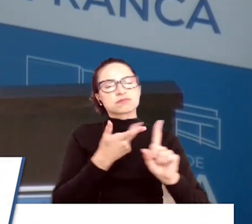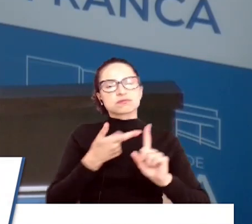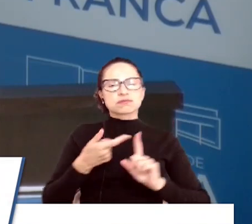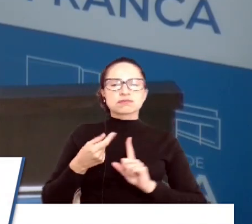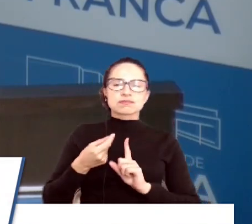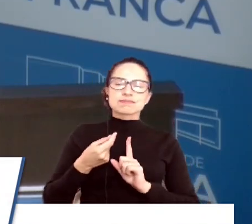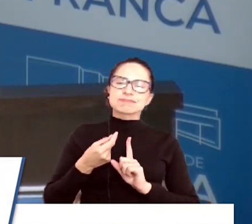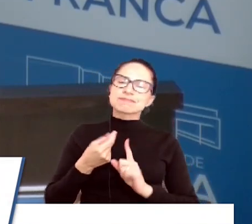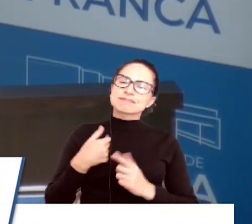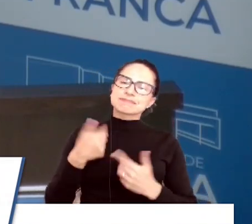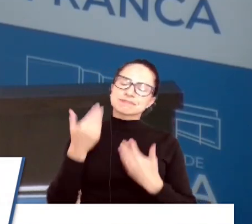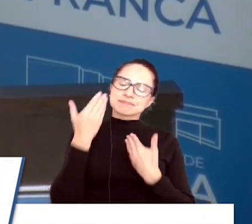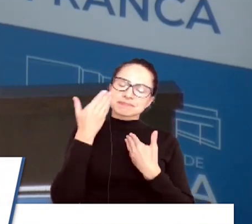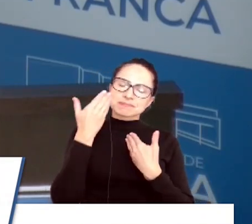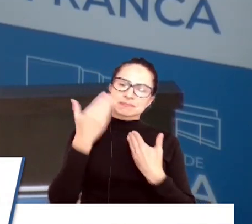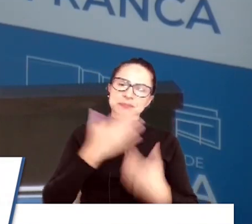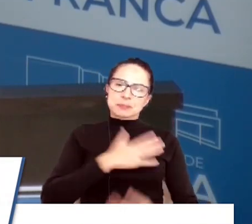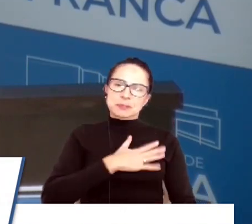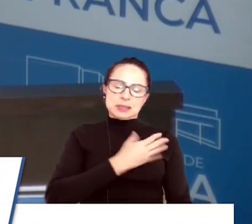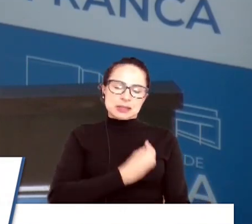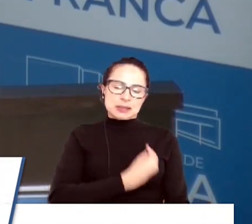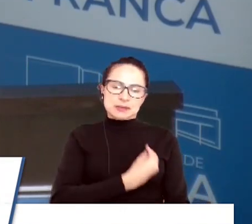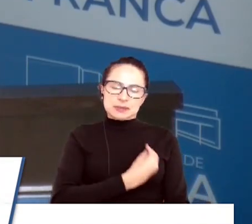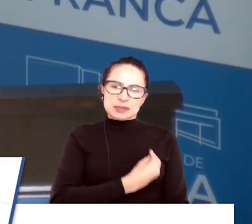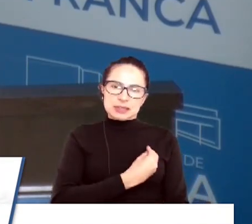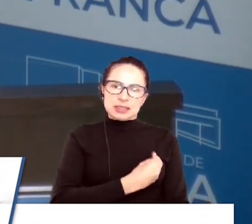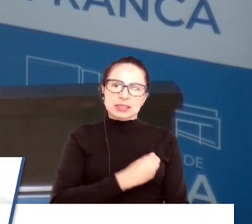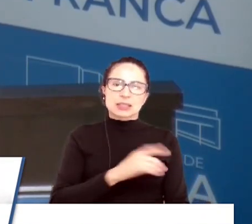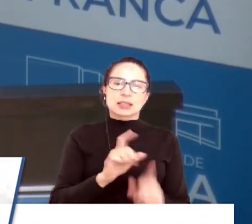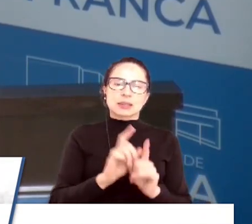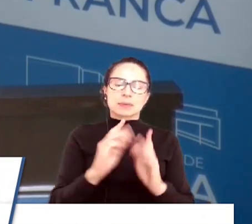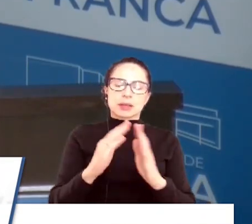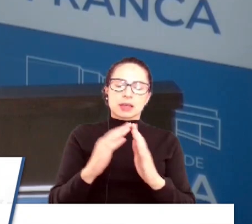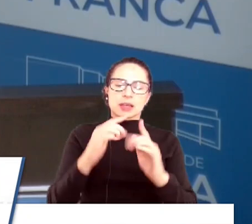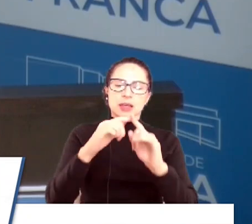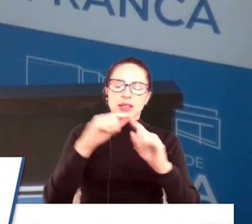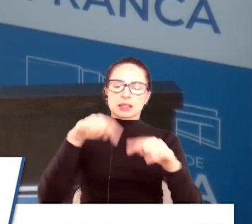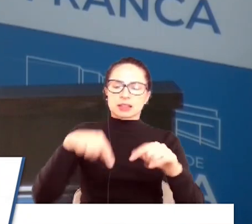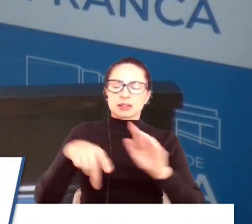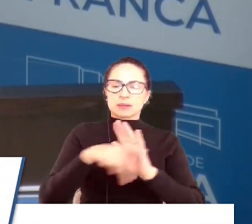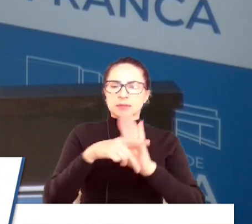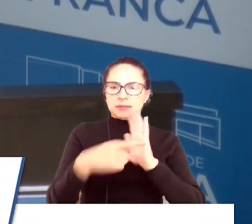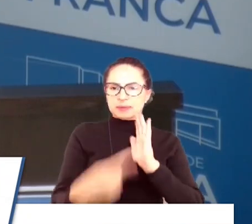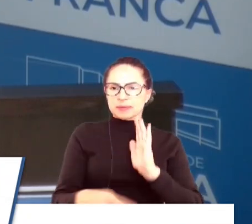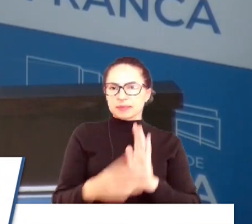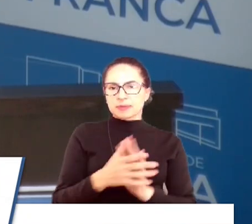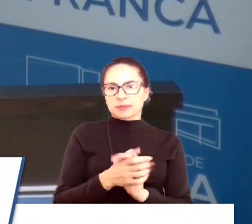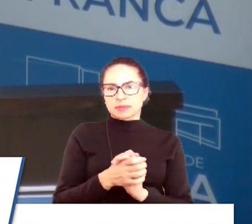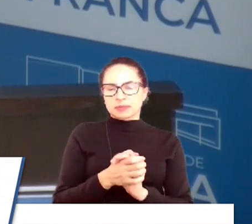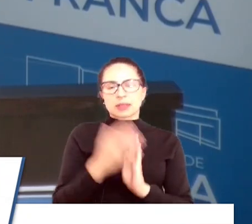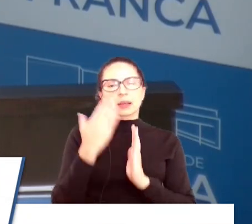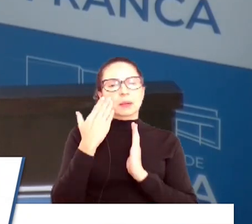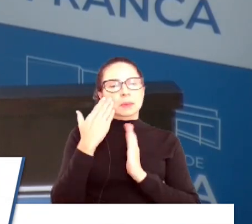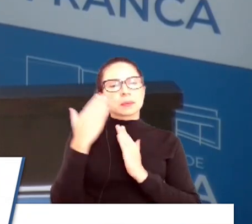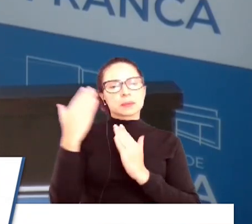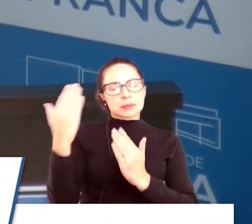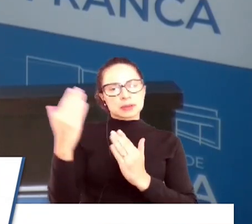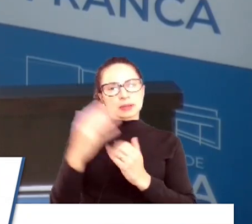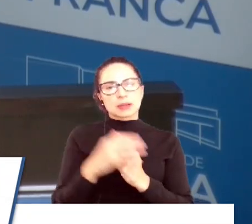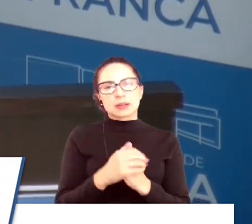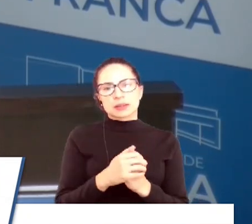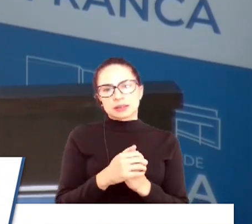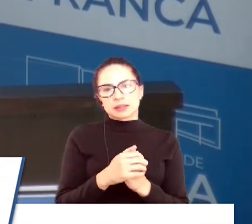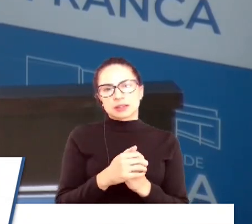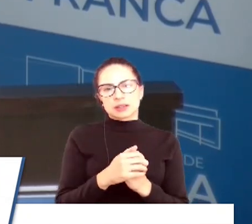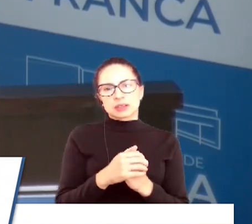feita, Senhor, para a minha vida e para a tua igreja aqui na terra. Quero agradecer, Pai,